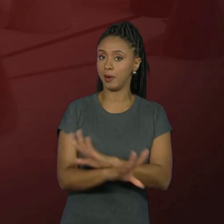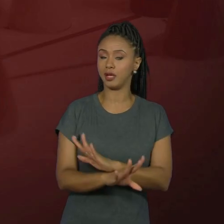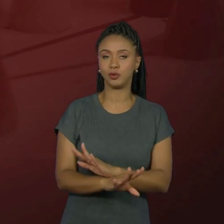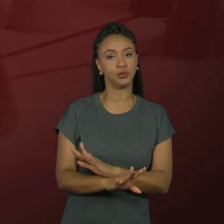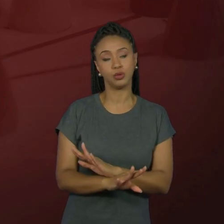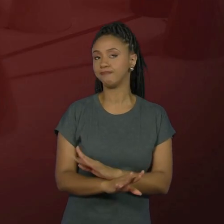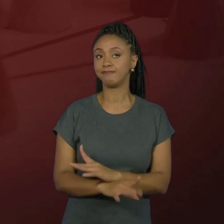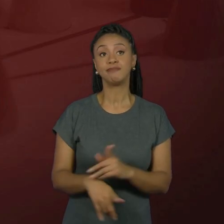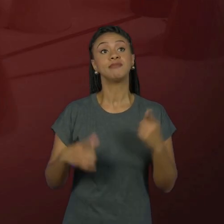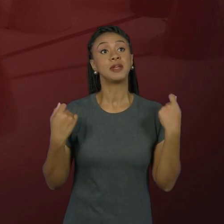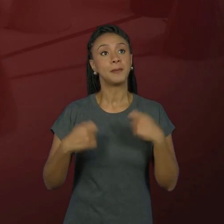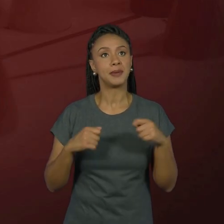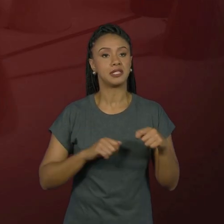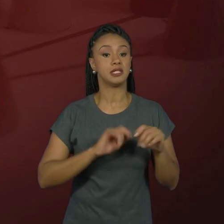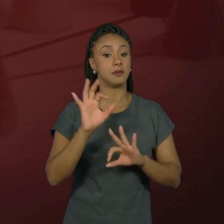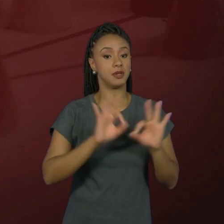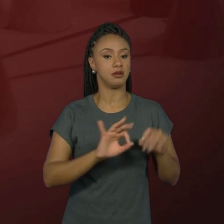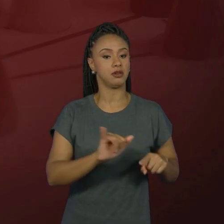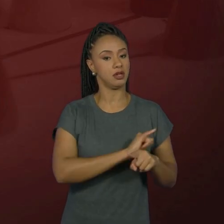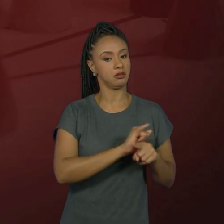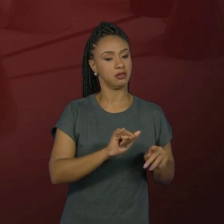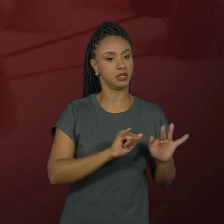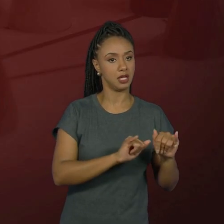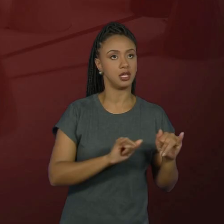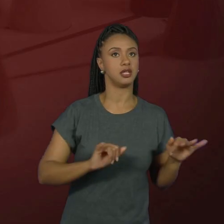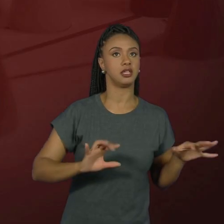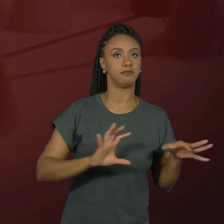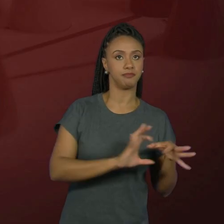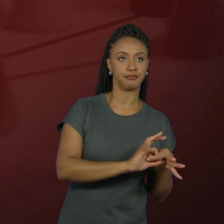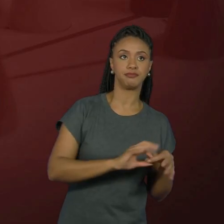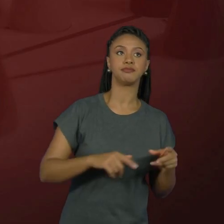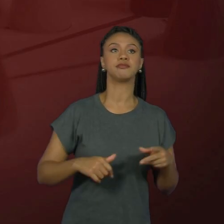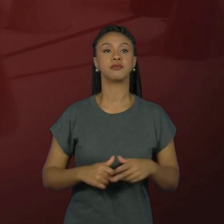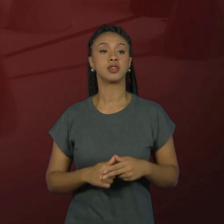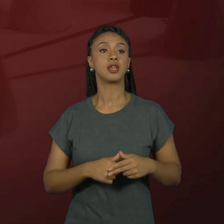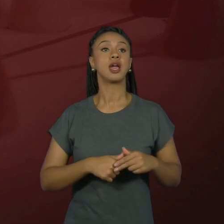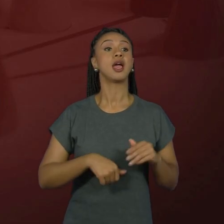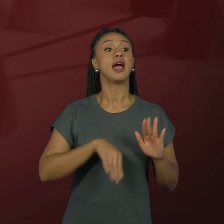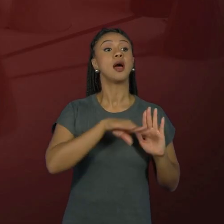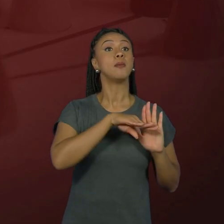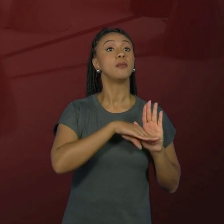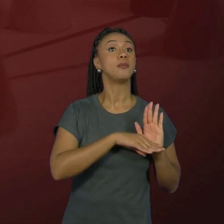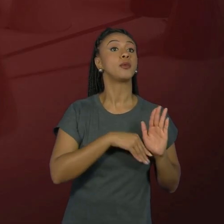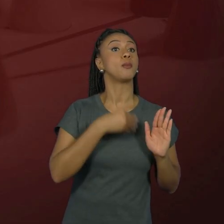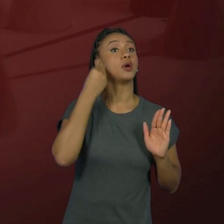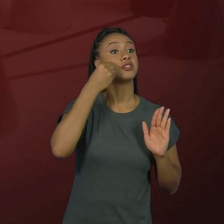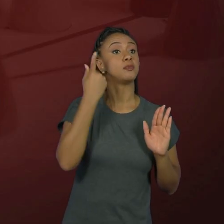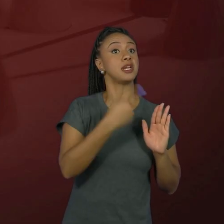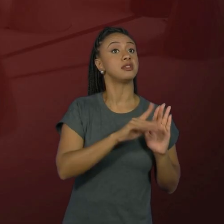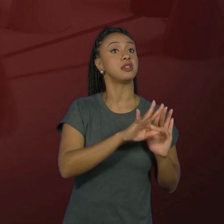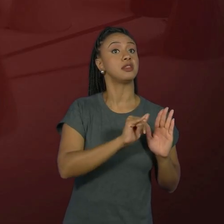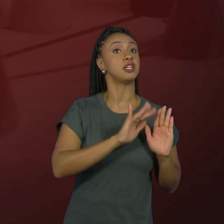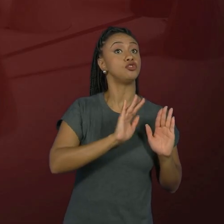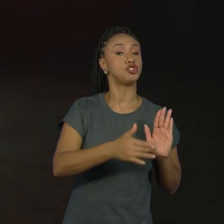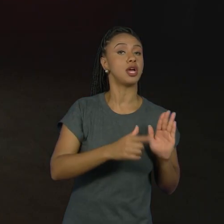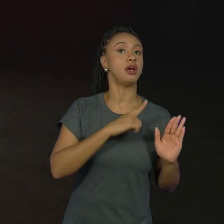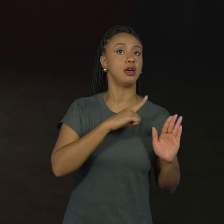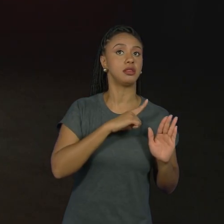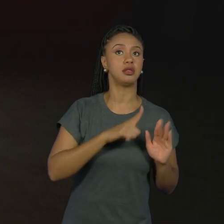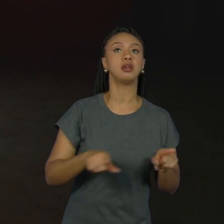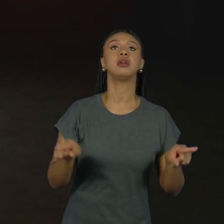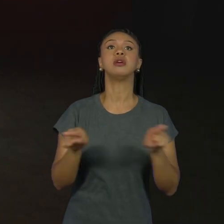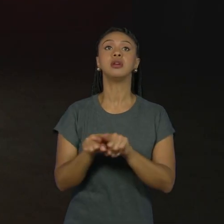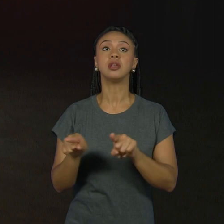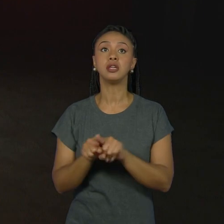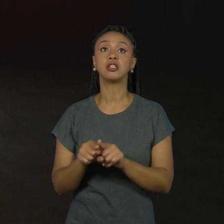com o planejamento estratégico da TI, com o gerenciamento do portfólio da TI e com o modelo de gestão da organização, que mais uma